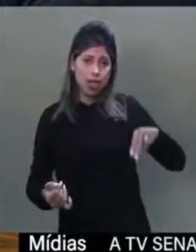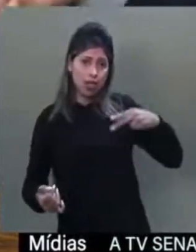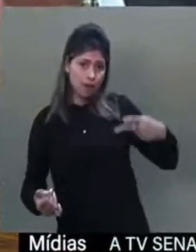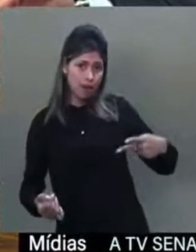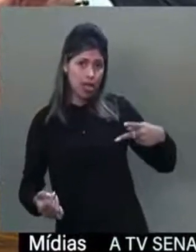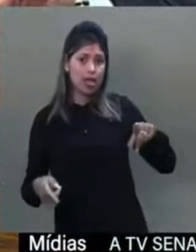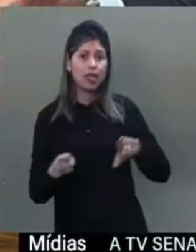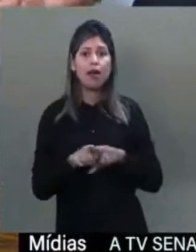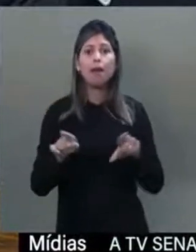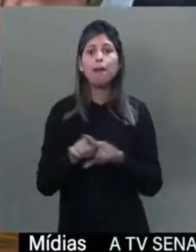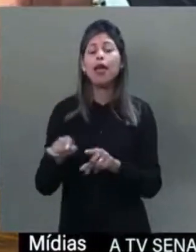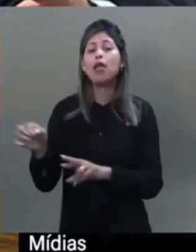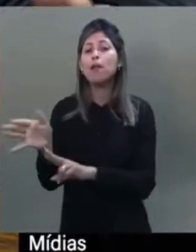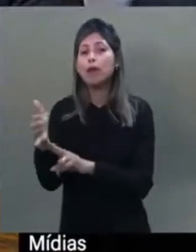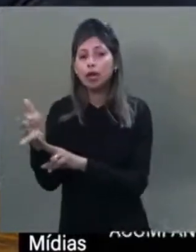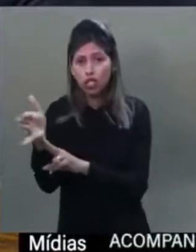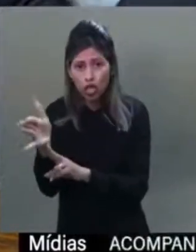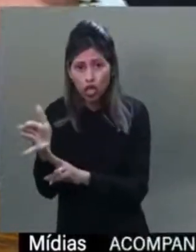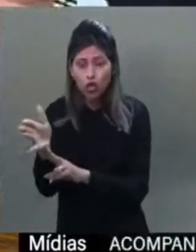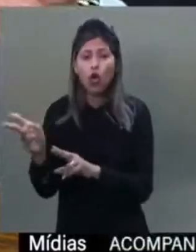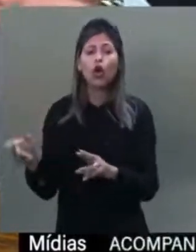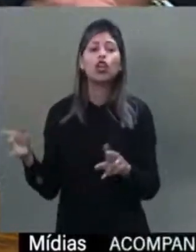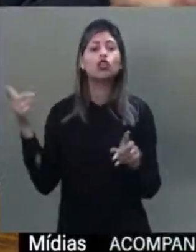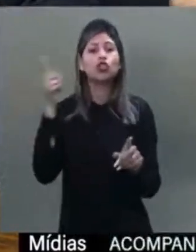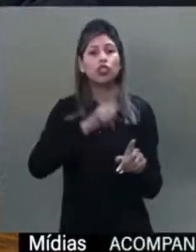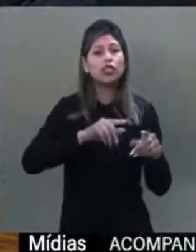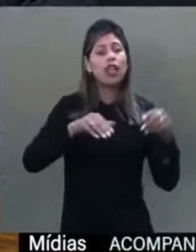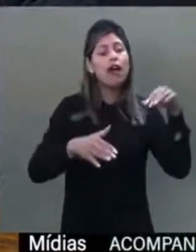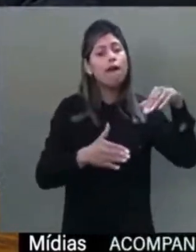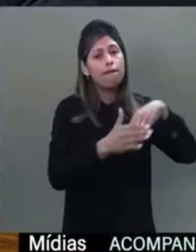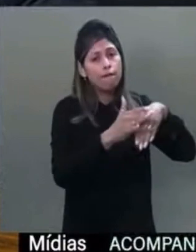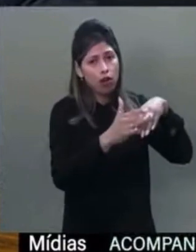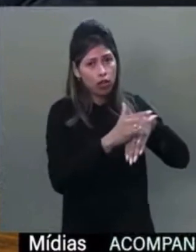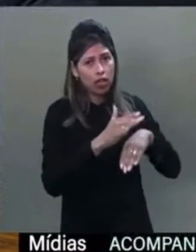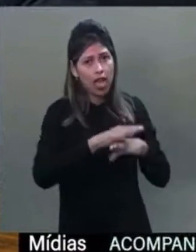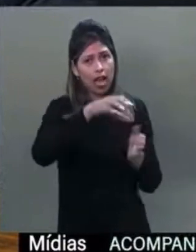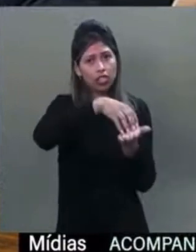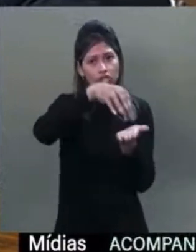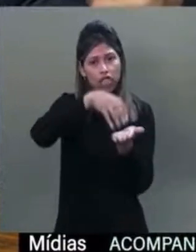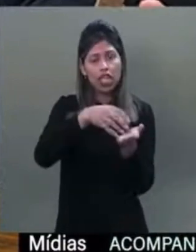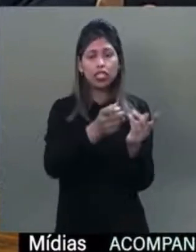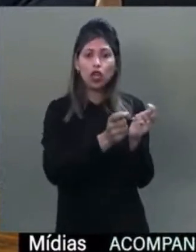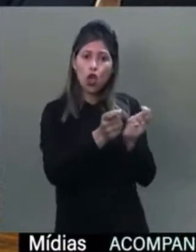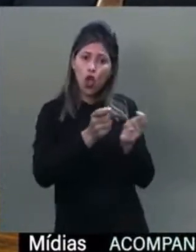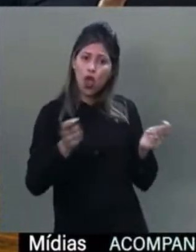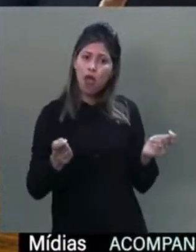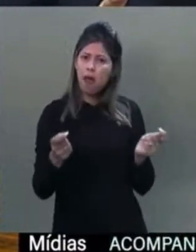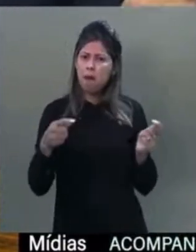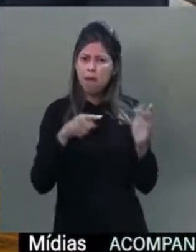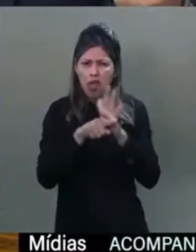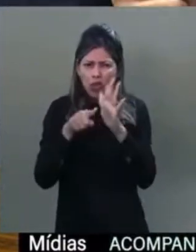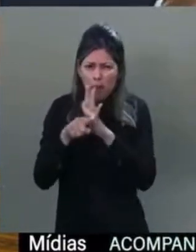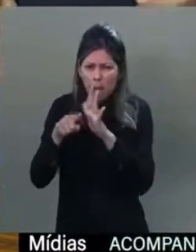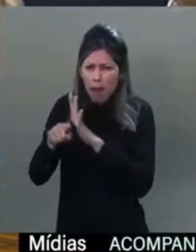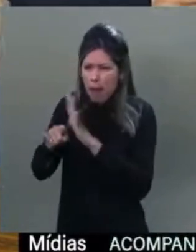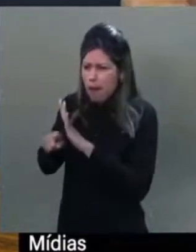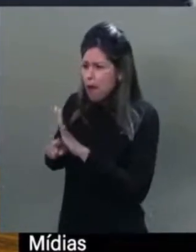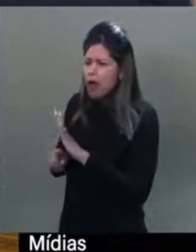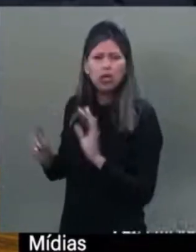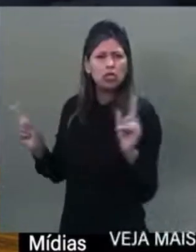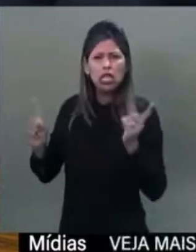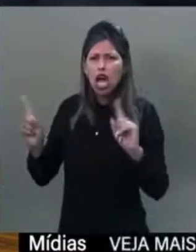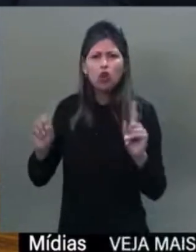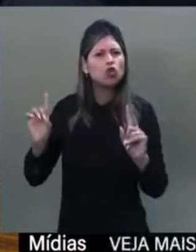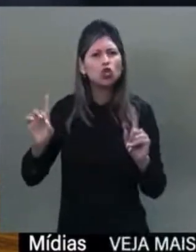aqui embaixadores, votamos aqui membros de agências reguladoras, sem questionar, tudo fruto de acordo,